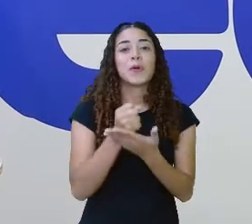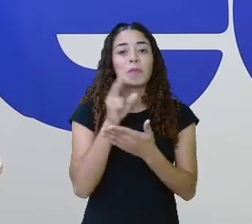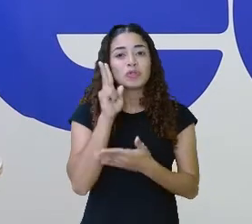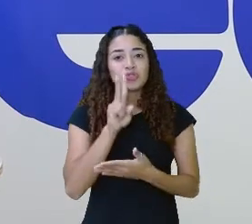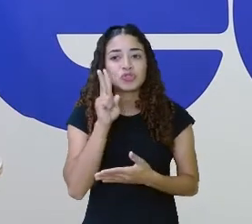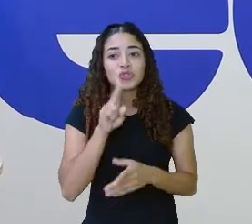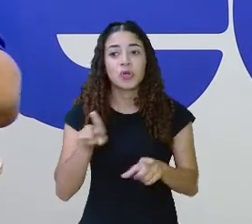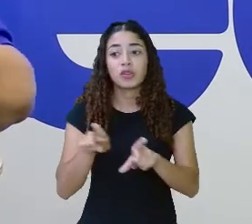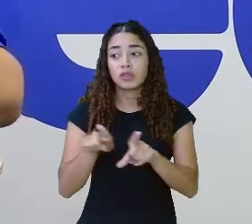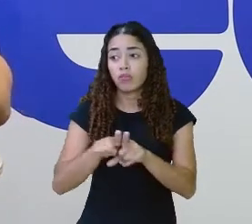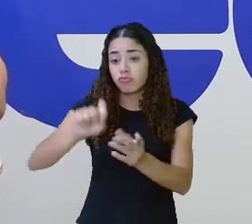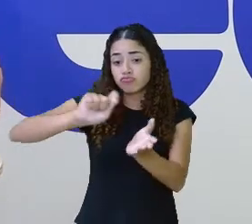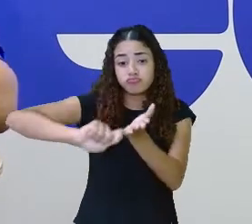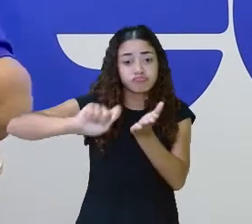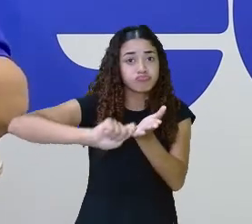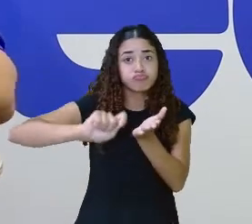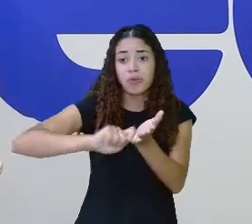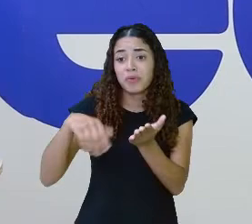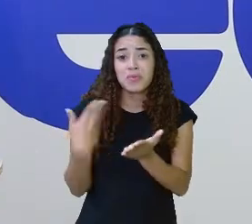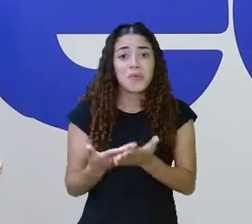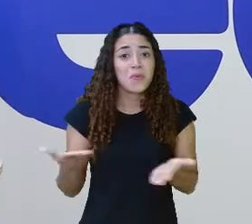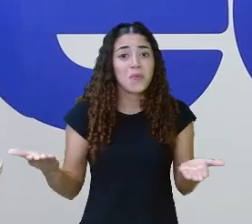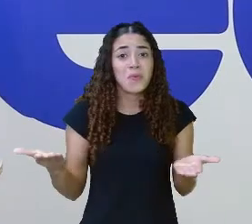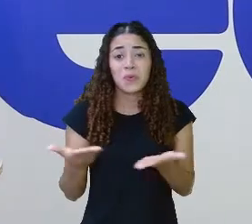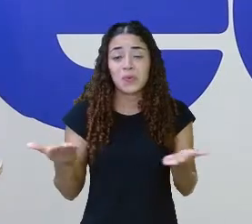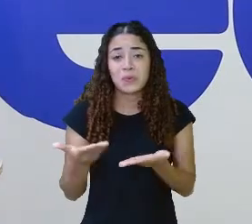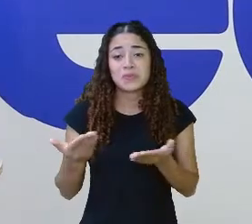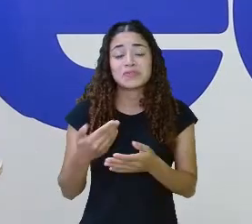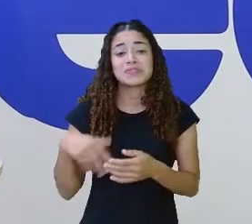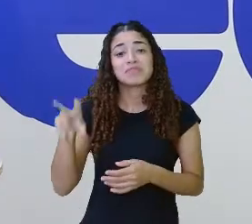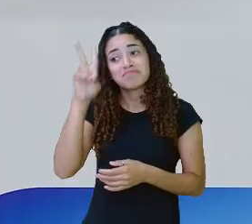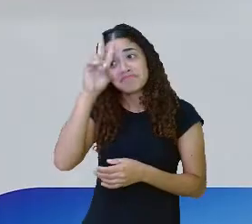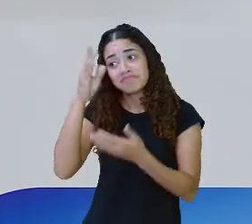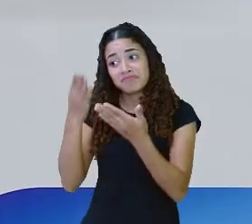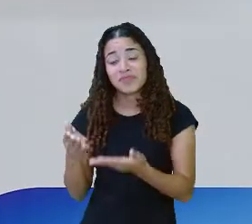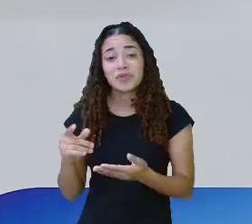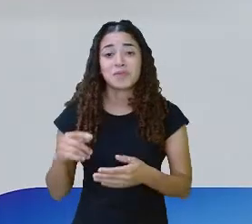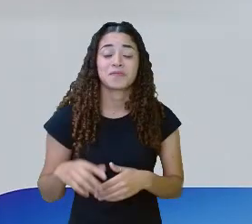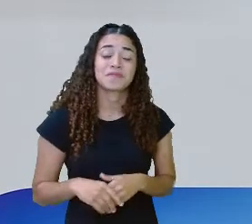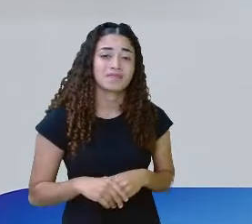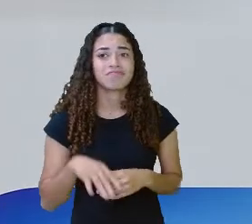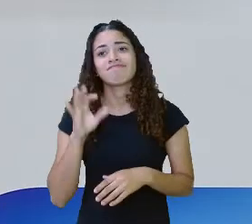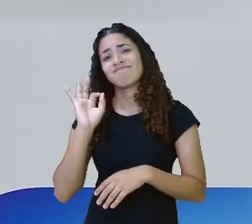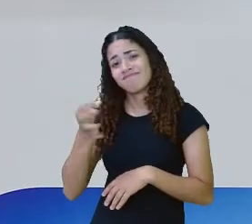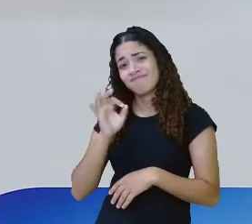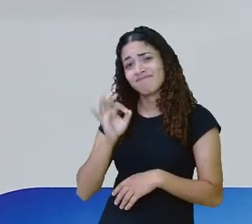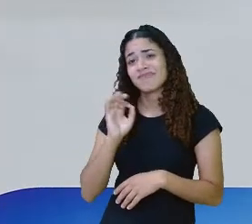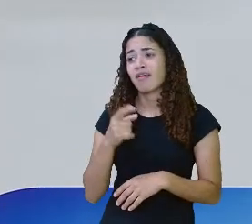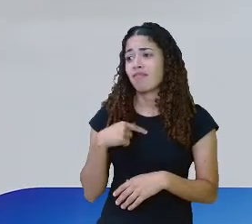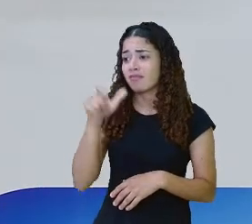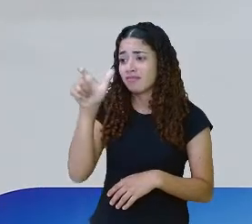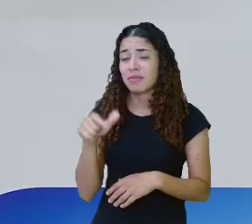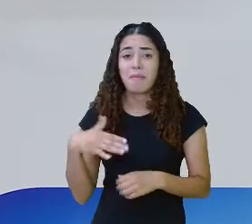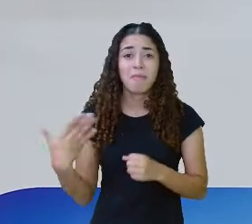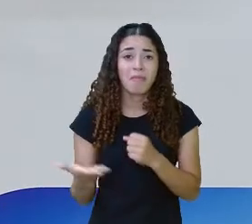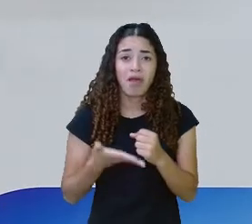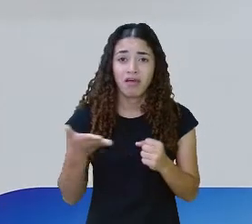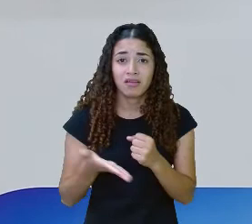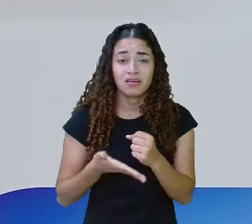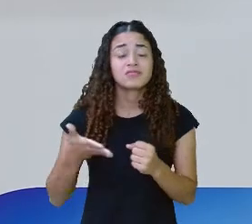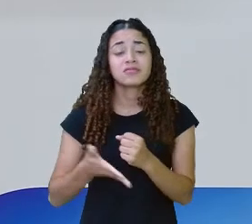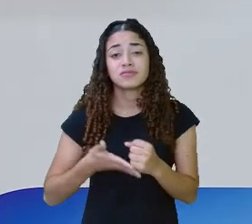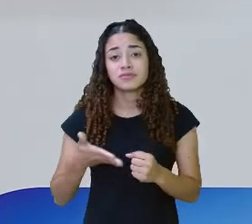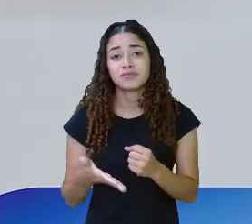os seus escritos continuam aí e a gente continua falando dele, não é isso, Carol? Então, a gente se baseou, né? Os cientistas se basearam,